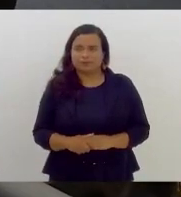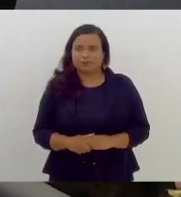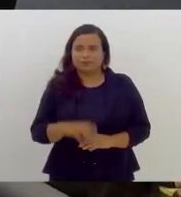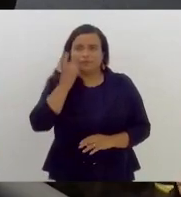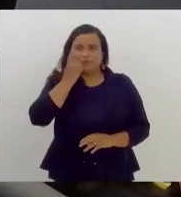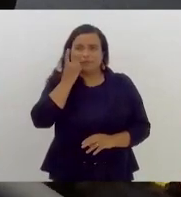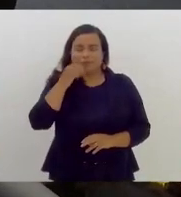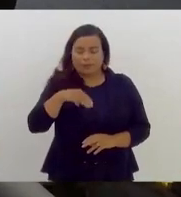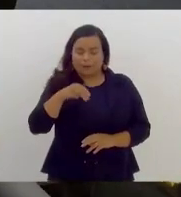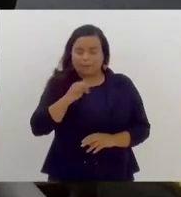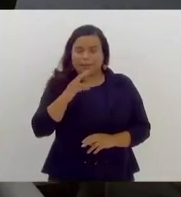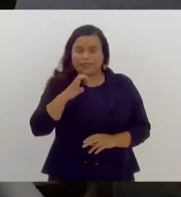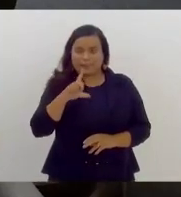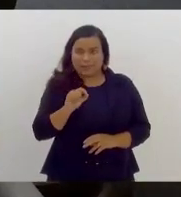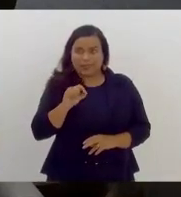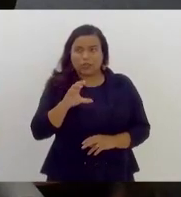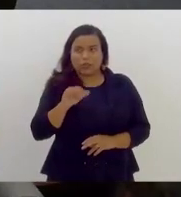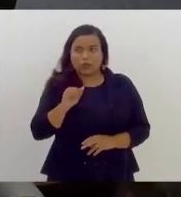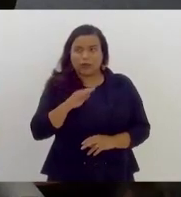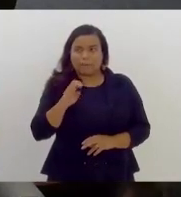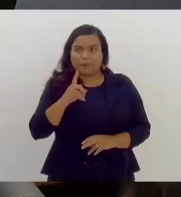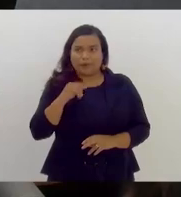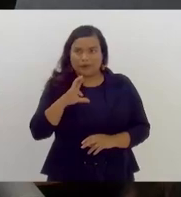deputado Marcelo Cabeleireiro,